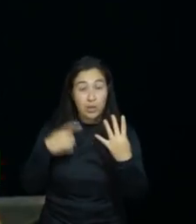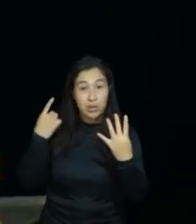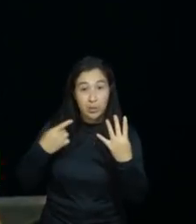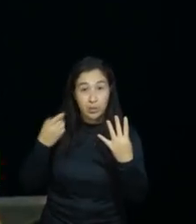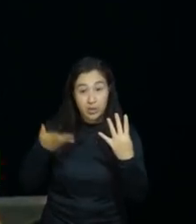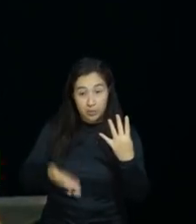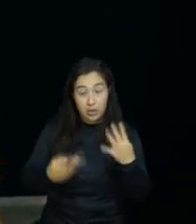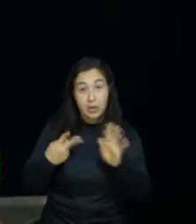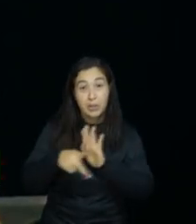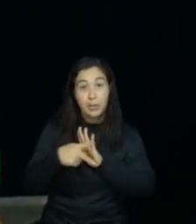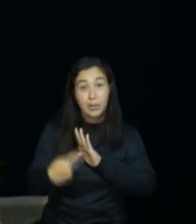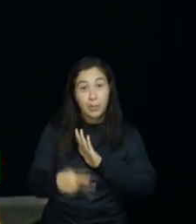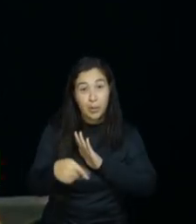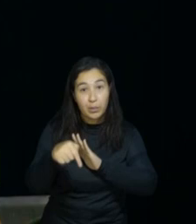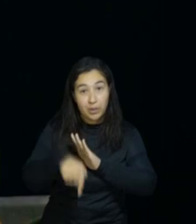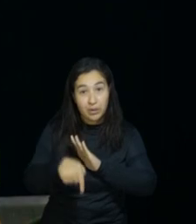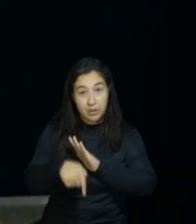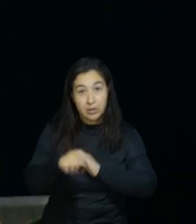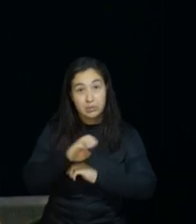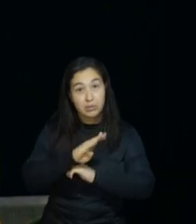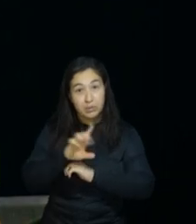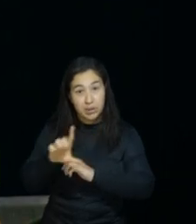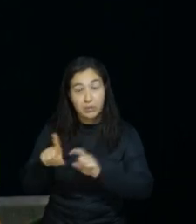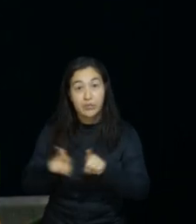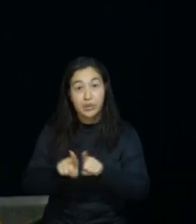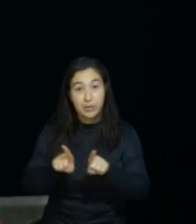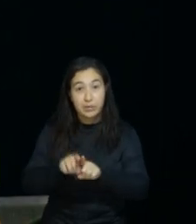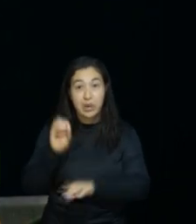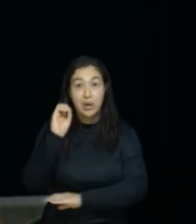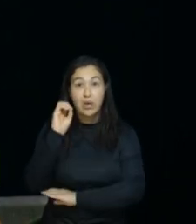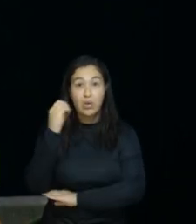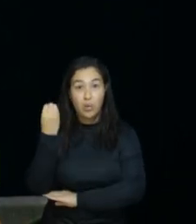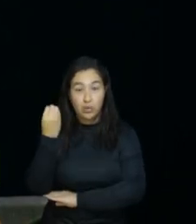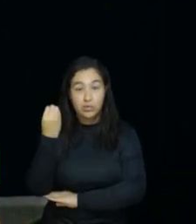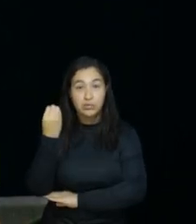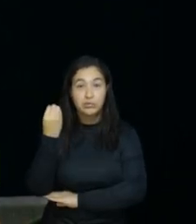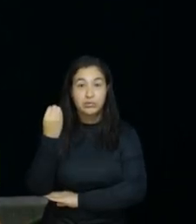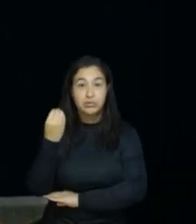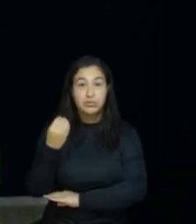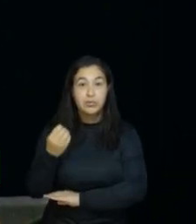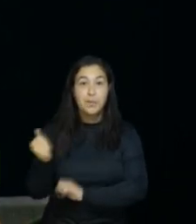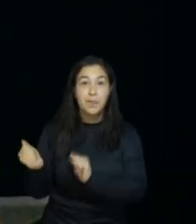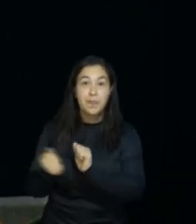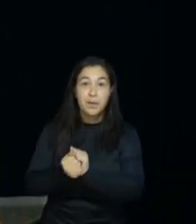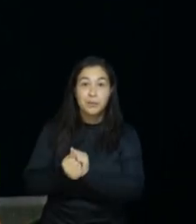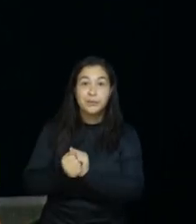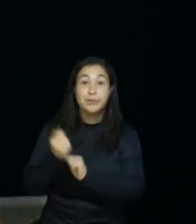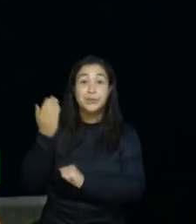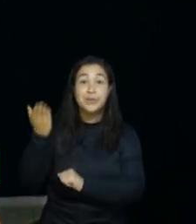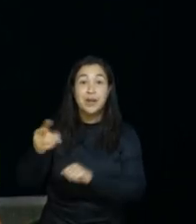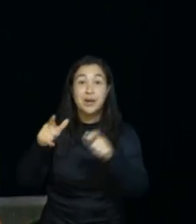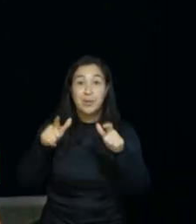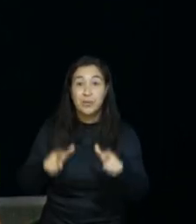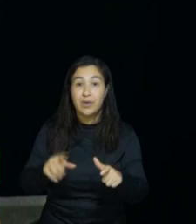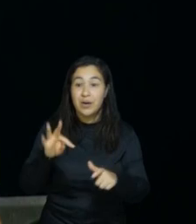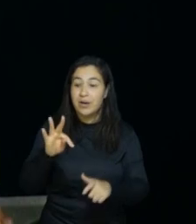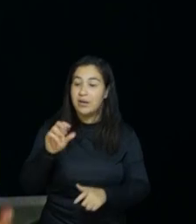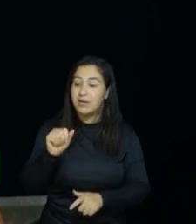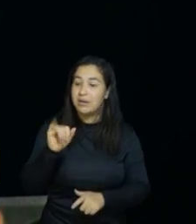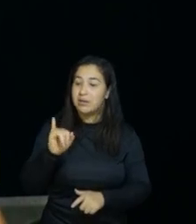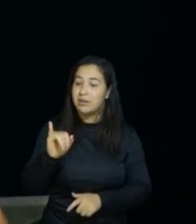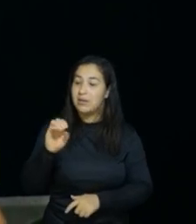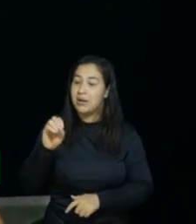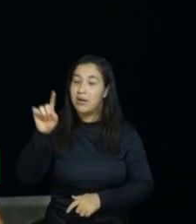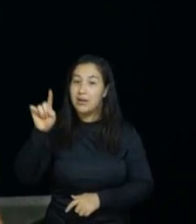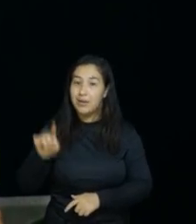de Blumenau. O deputado Oscar, né? Quero saudar aqui o meu conterrâneo, lá da grande Taió, como diz o